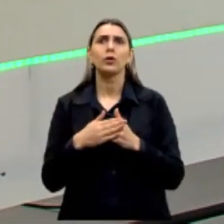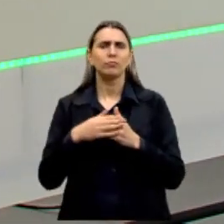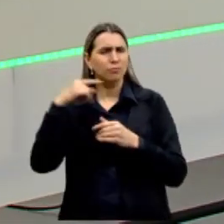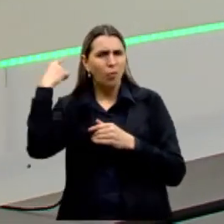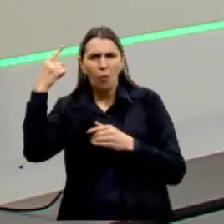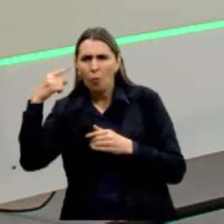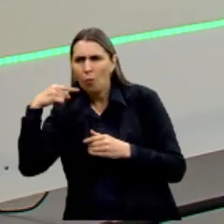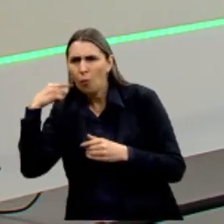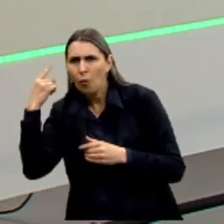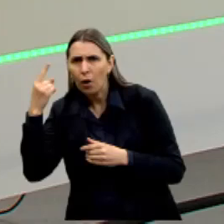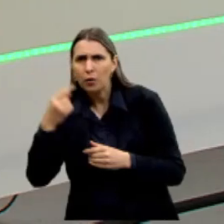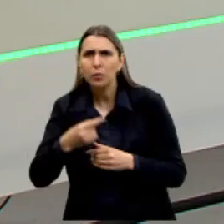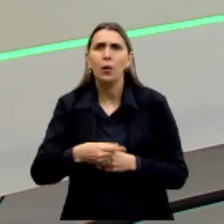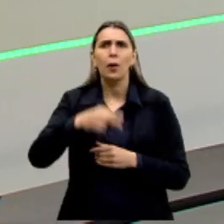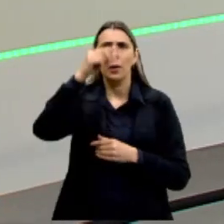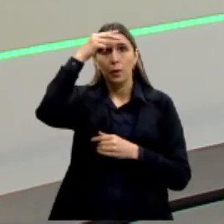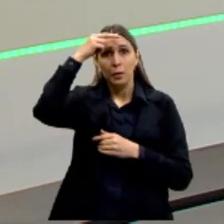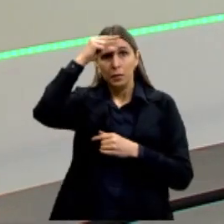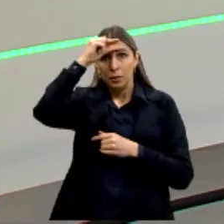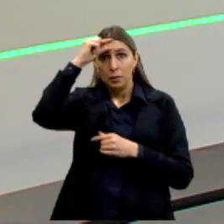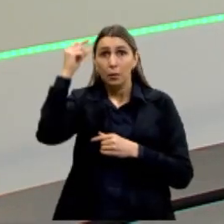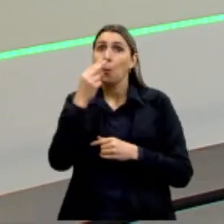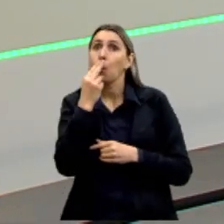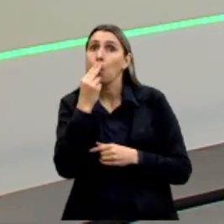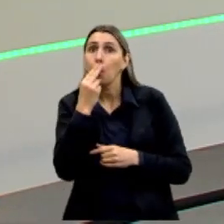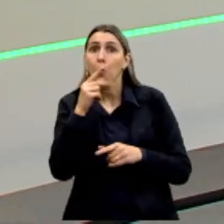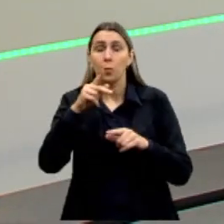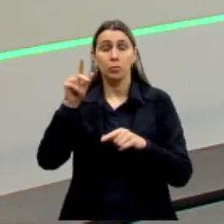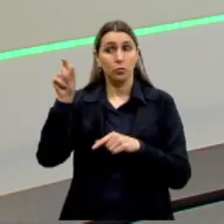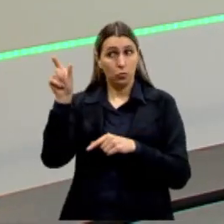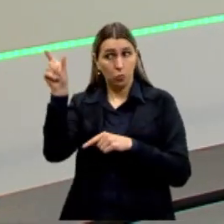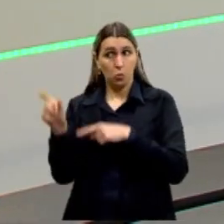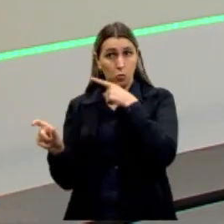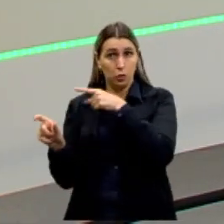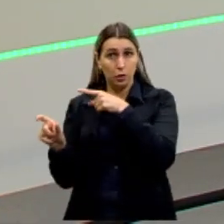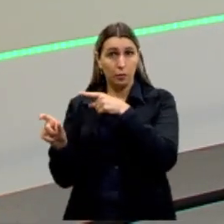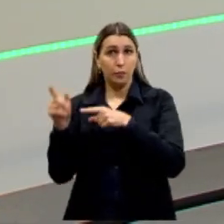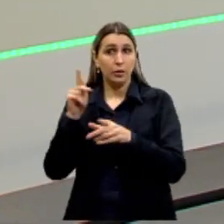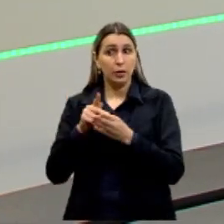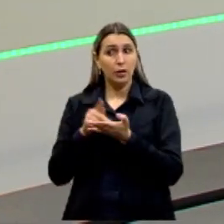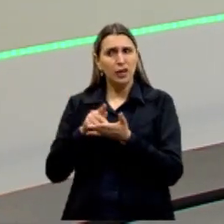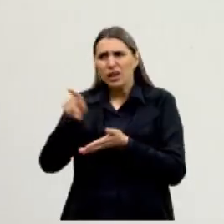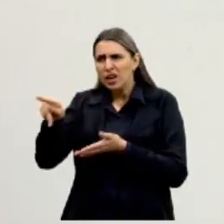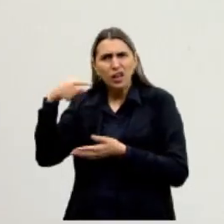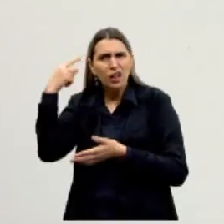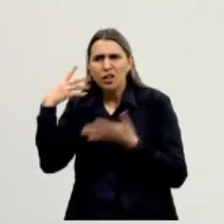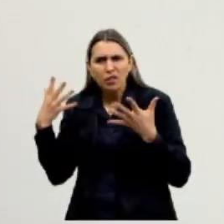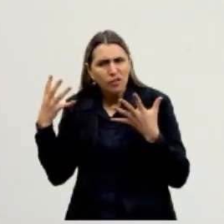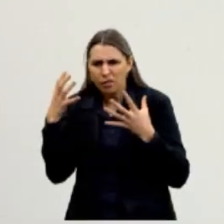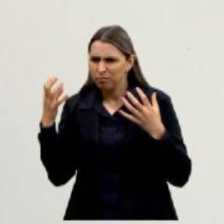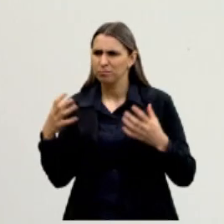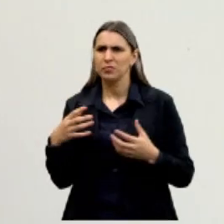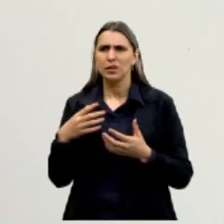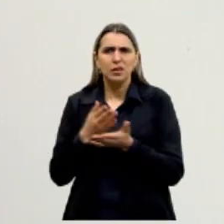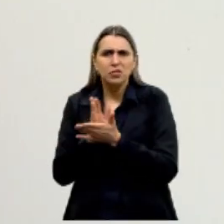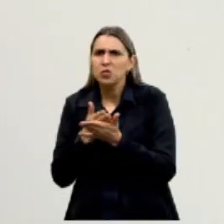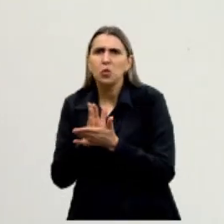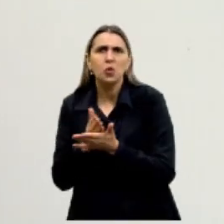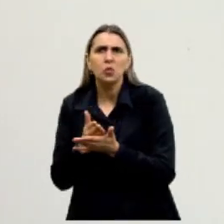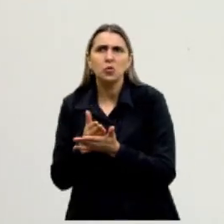paranoia do Monteiro Lobato porque na verdade foi ele que foi paranoico né não viu